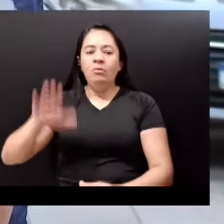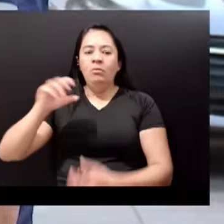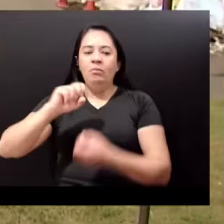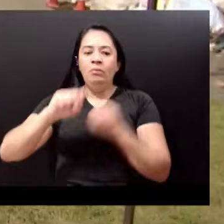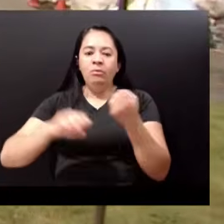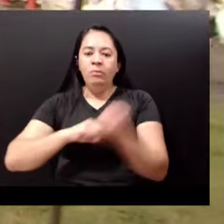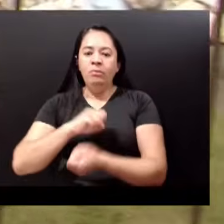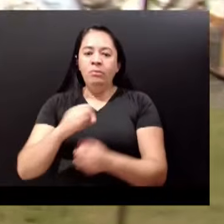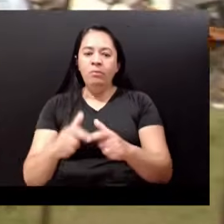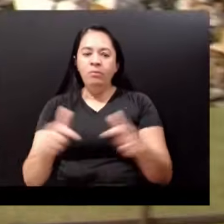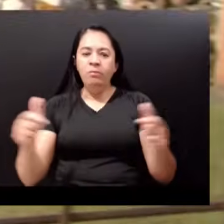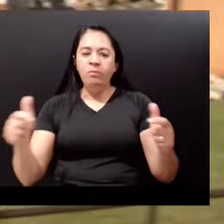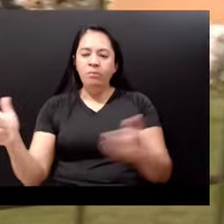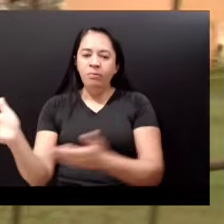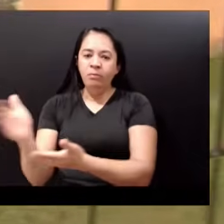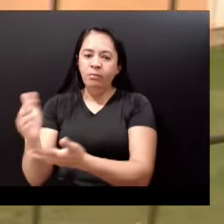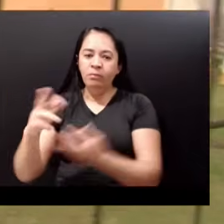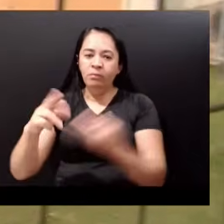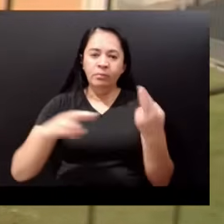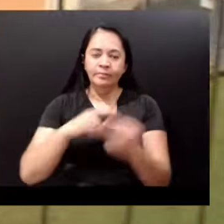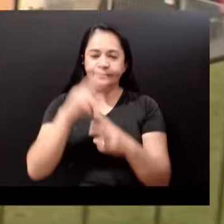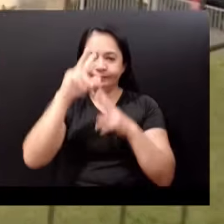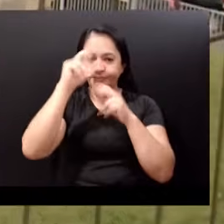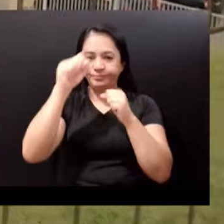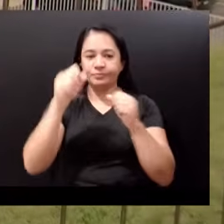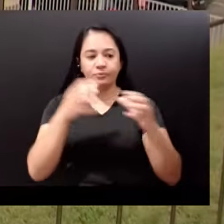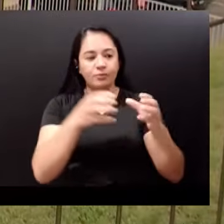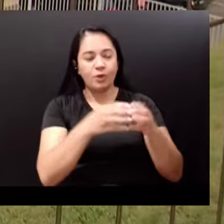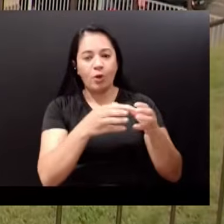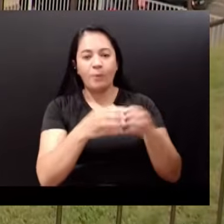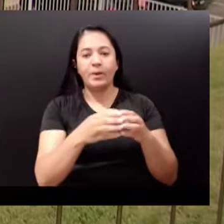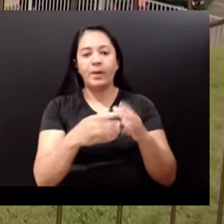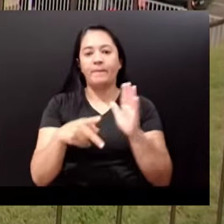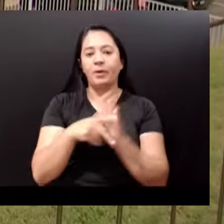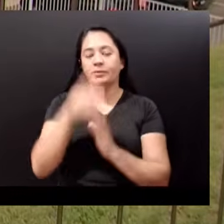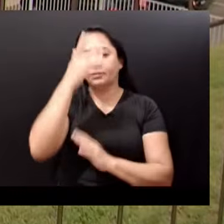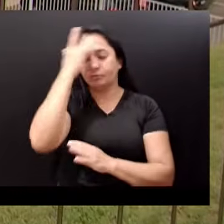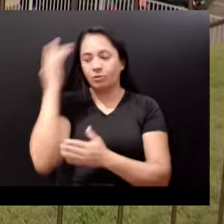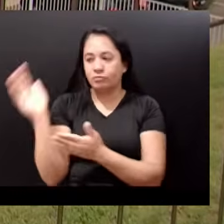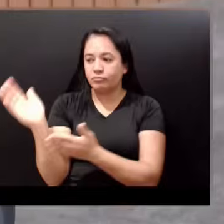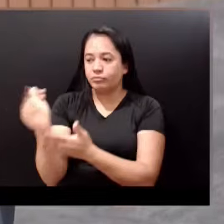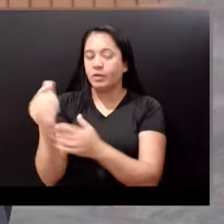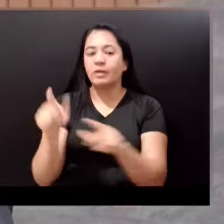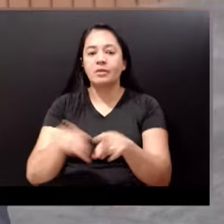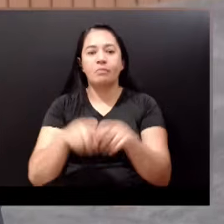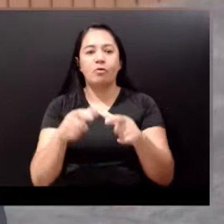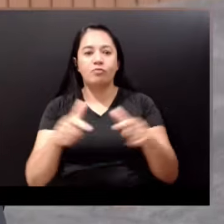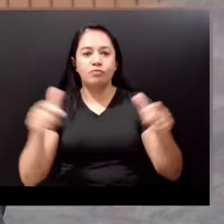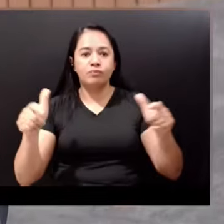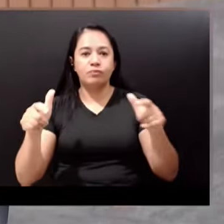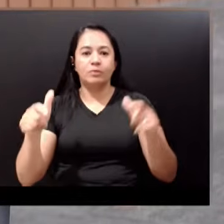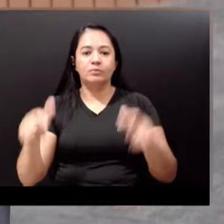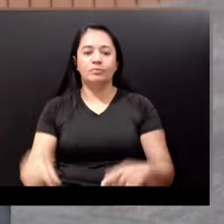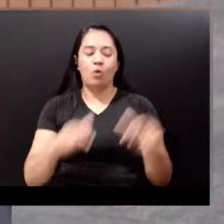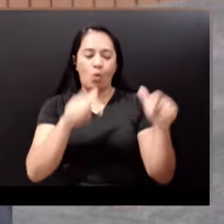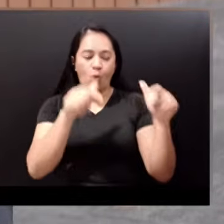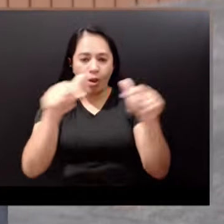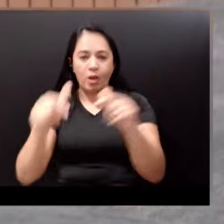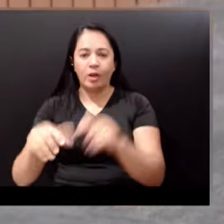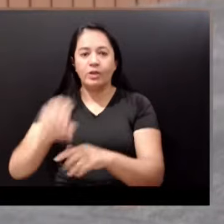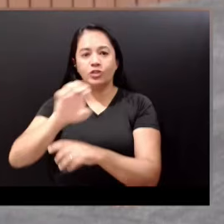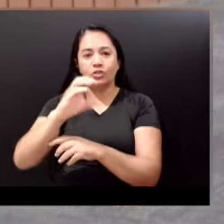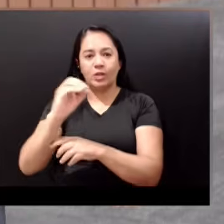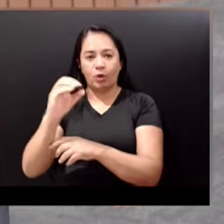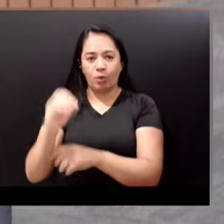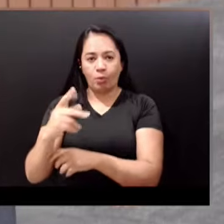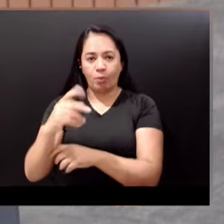seletiva, fortalecendo cooperativas de catadores e expandindo a rede de ecopontos. A gente tem uma política nacional de resíduos